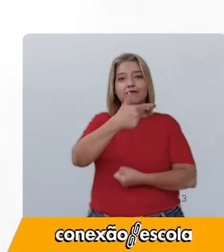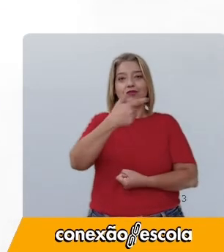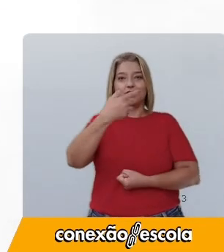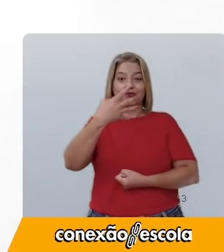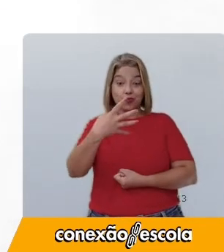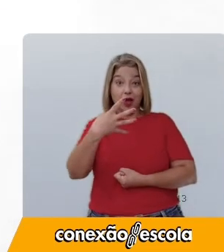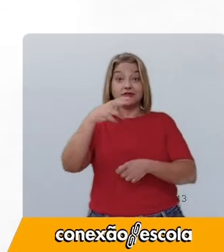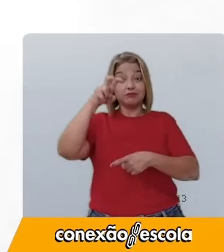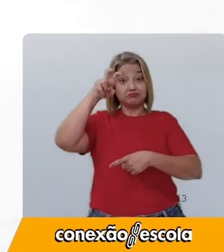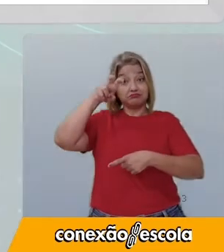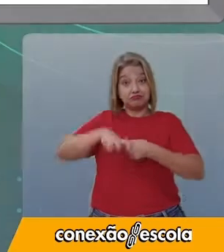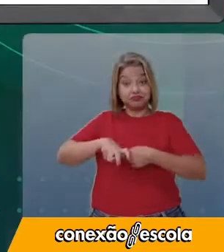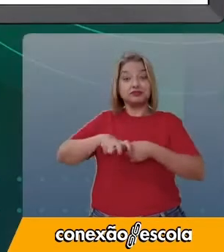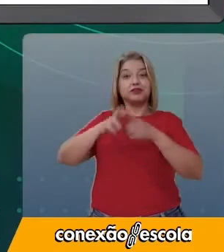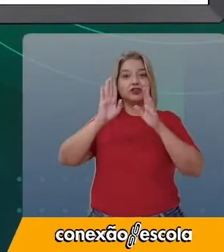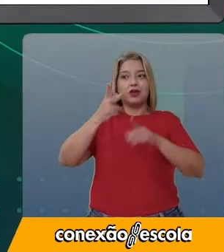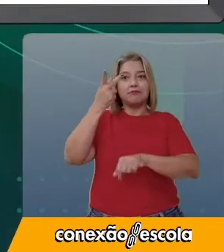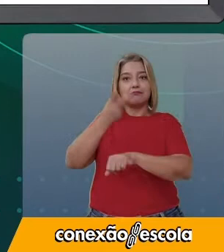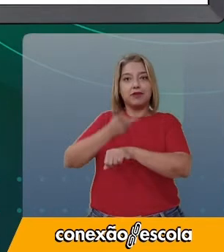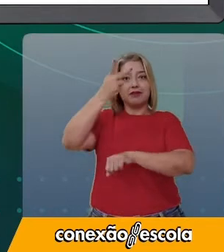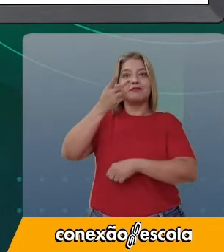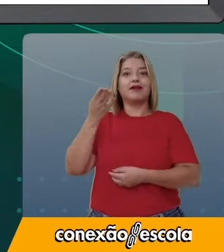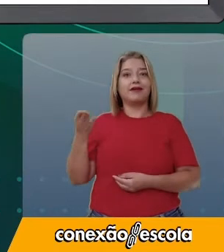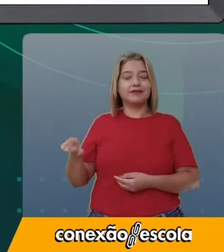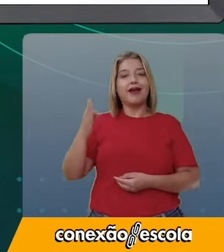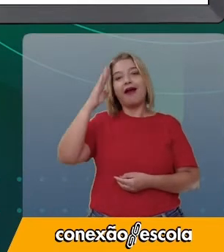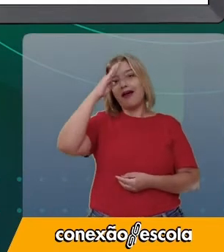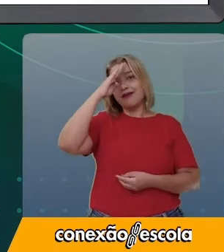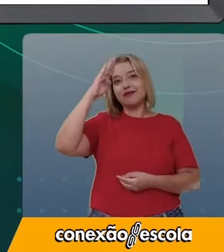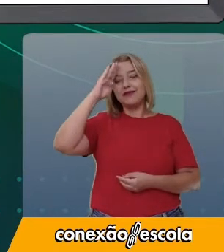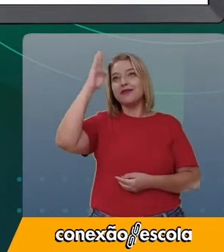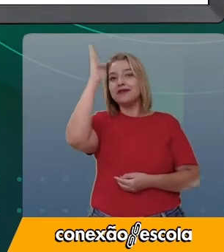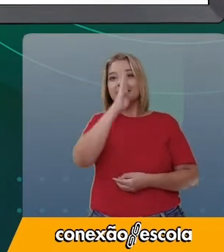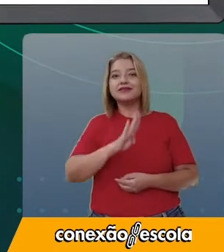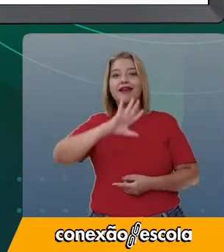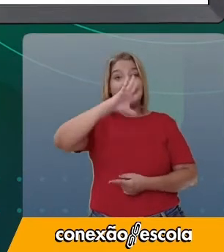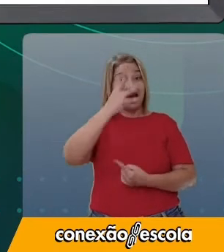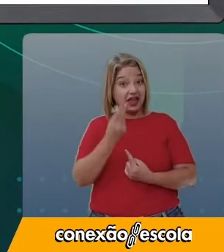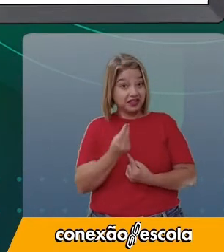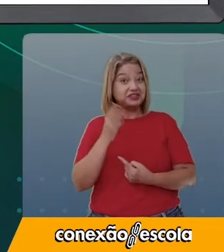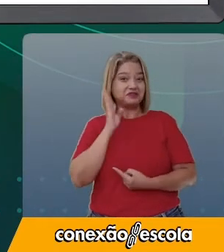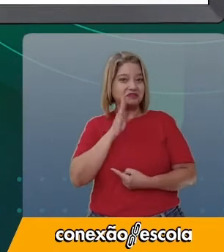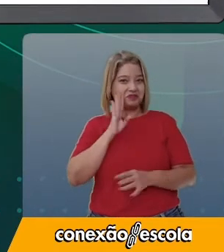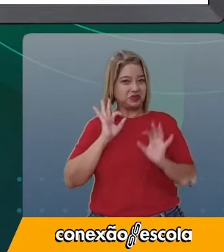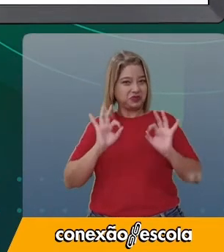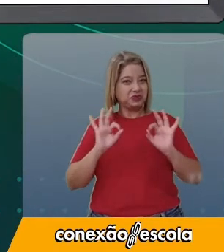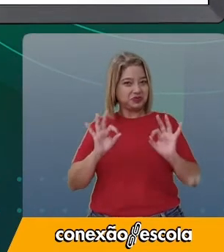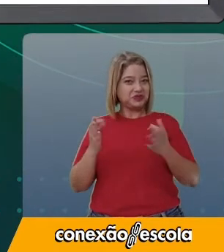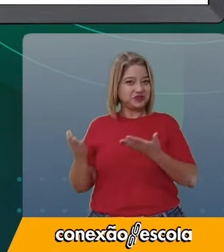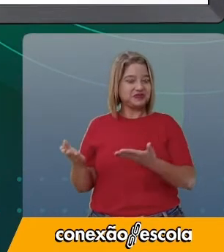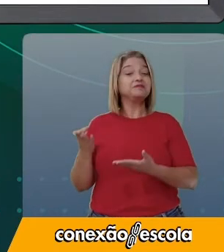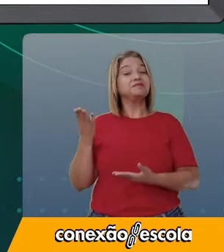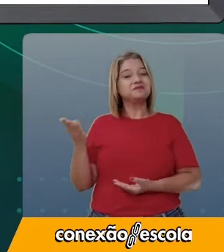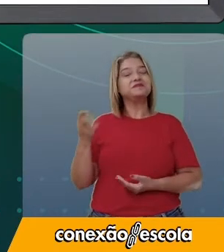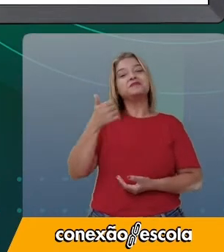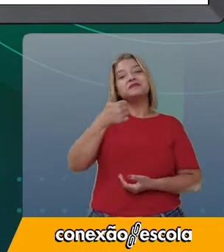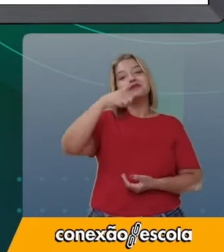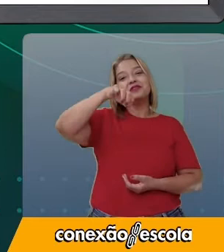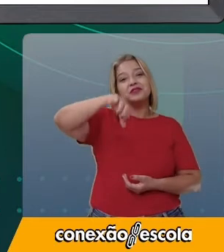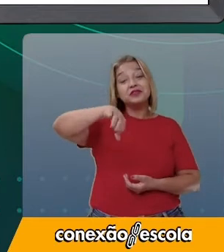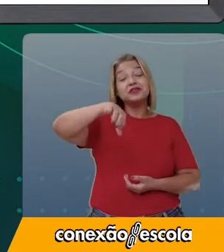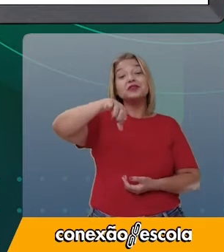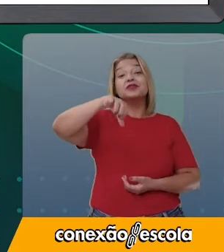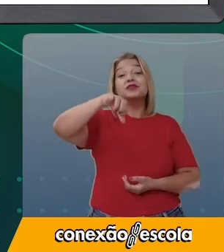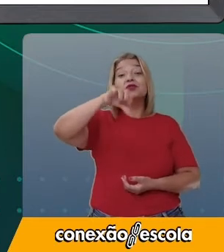de Artes. Chique, né, gente? Olha que legal. E olha, ele é do ano de